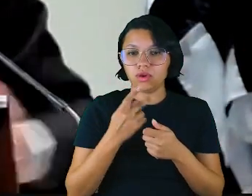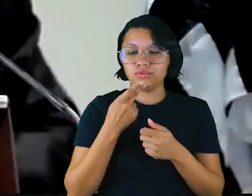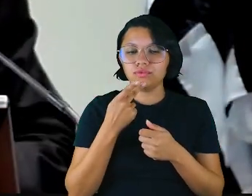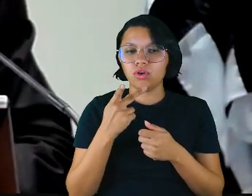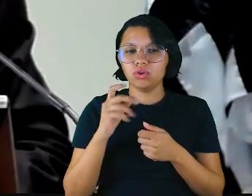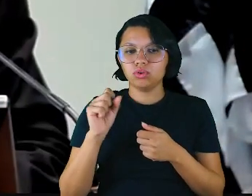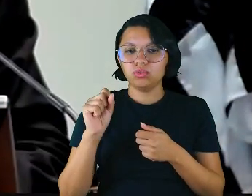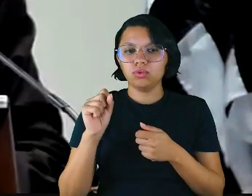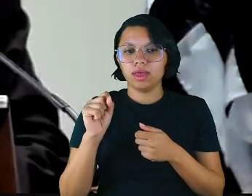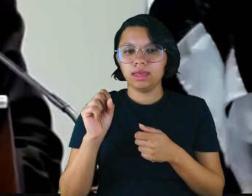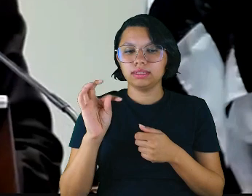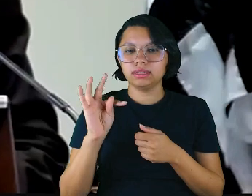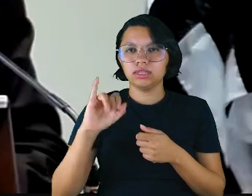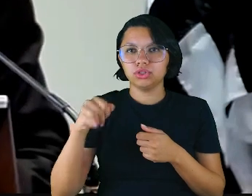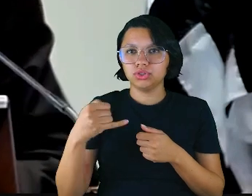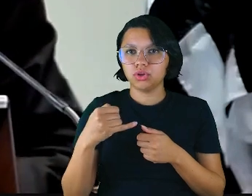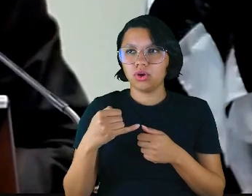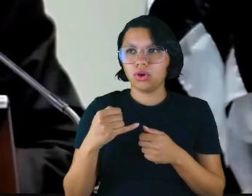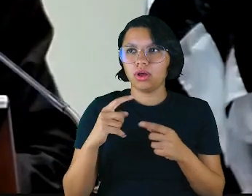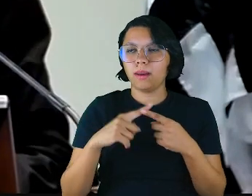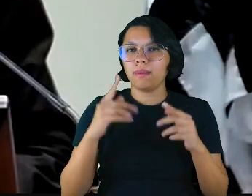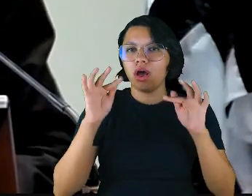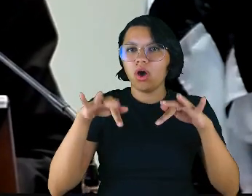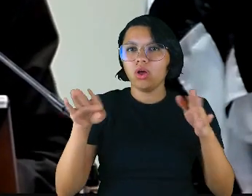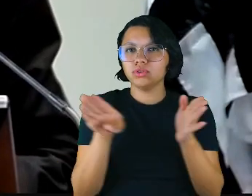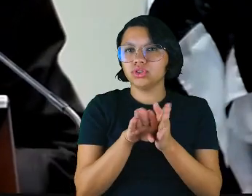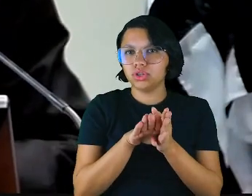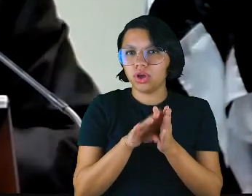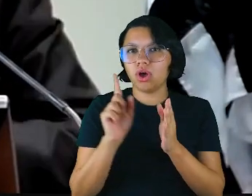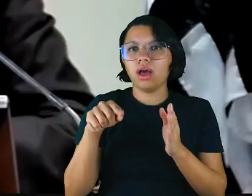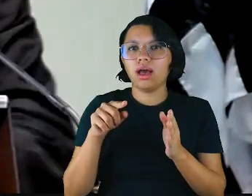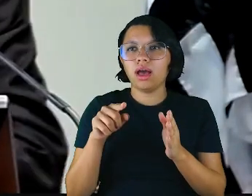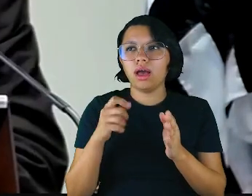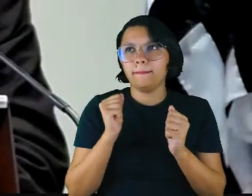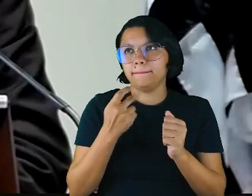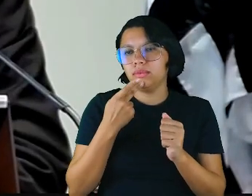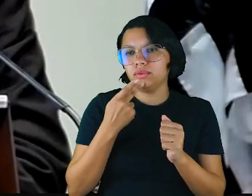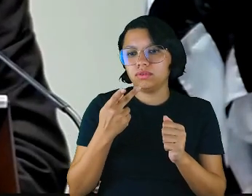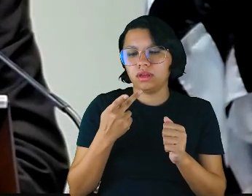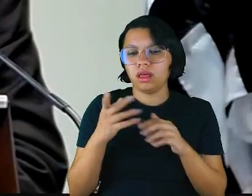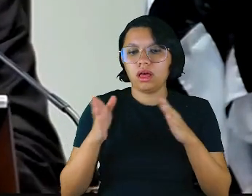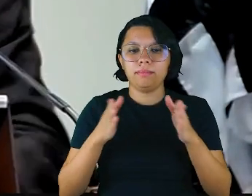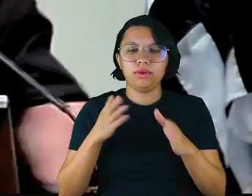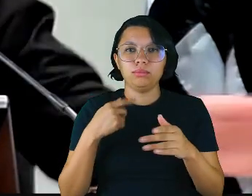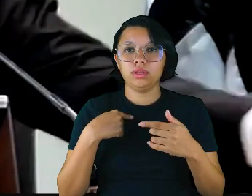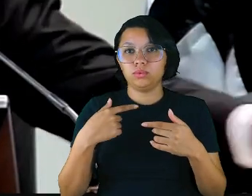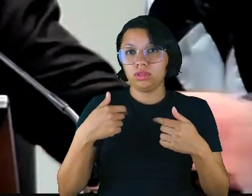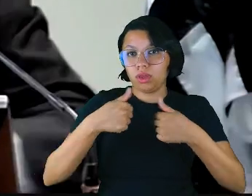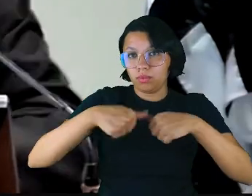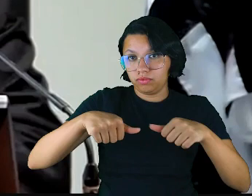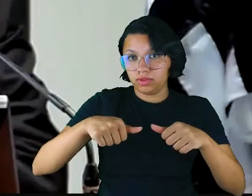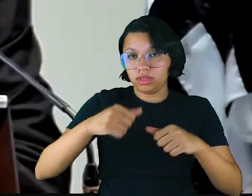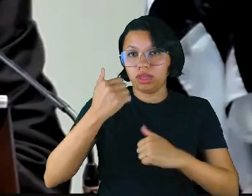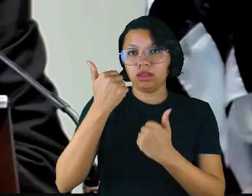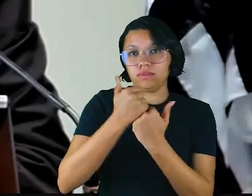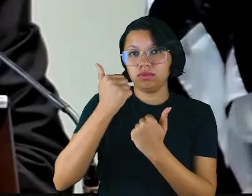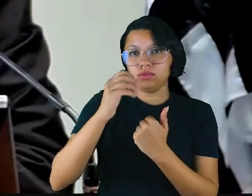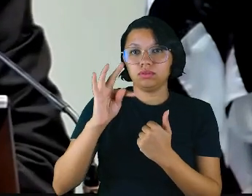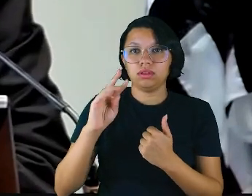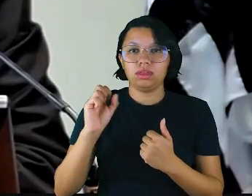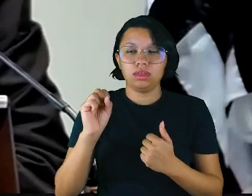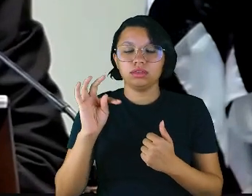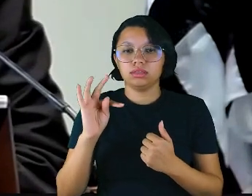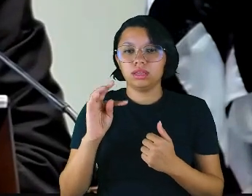você falou do STJ. Mas a conclusão a que você chegou, eu posso dizer, pelo período aí que eu fiquei na